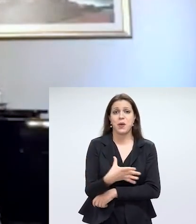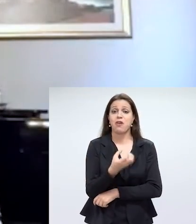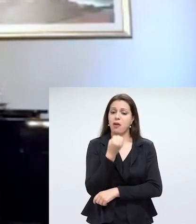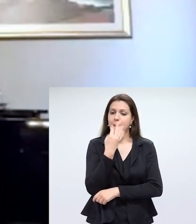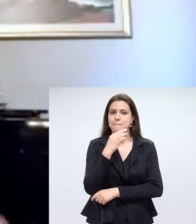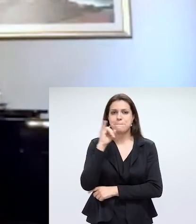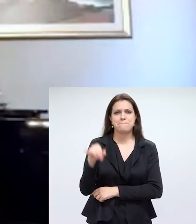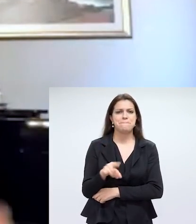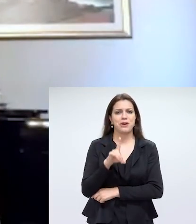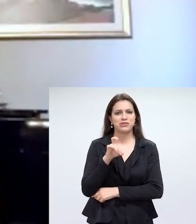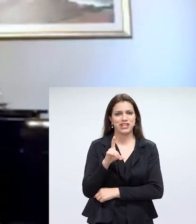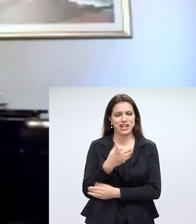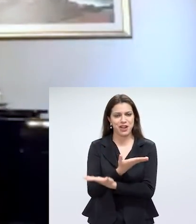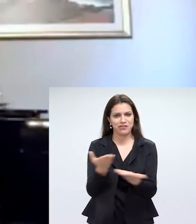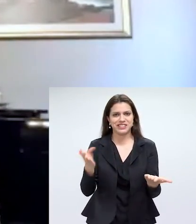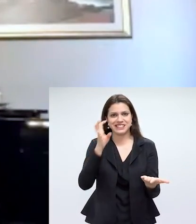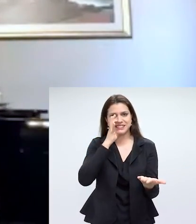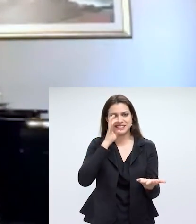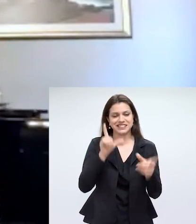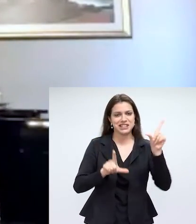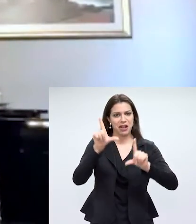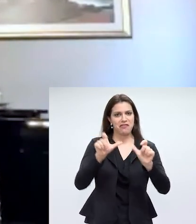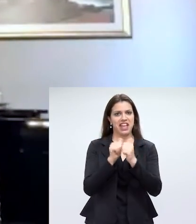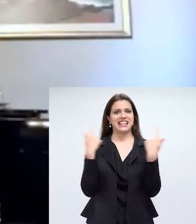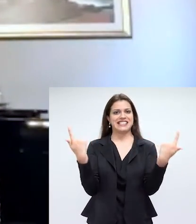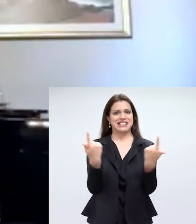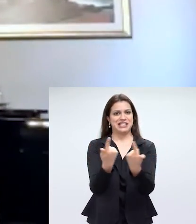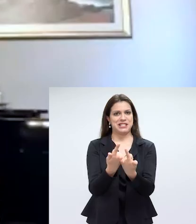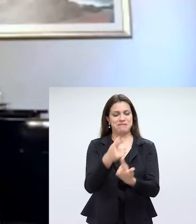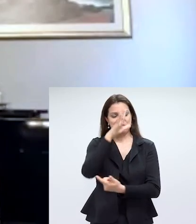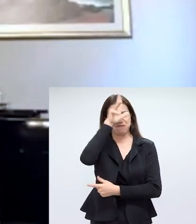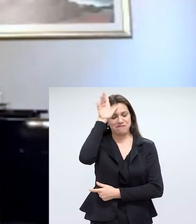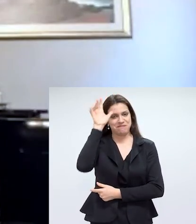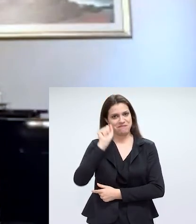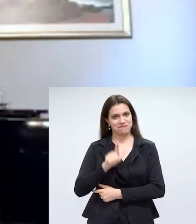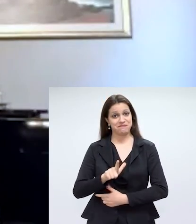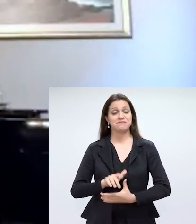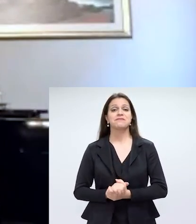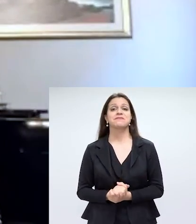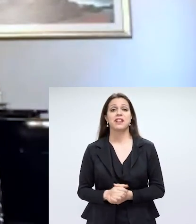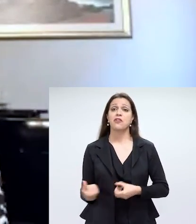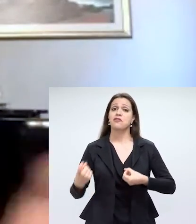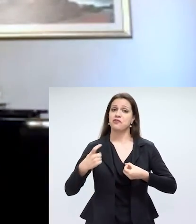novo, um bom janeiro a todos os telespectadores da TV Assembleia Legislativa de